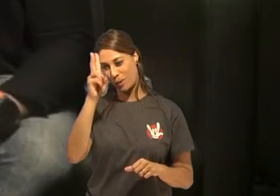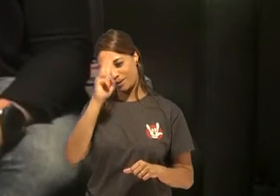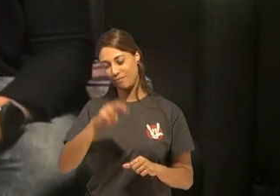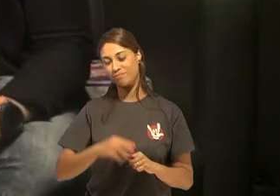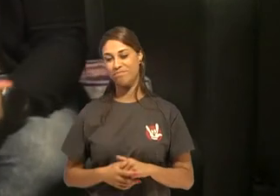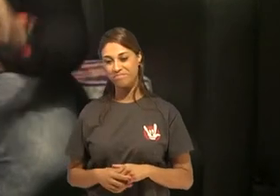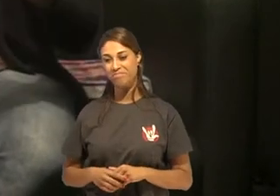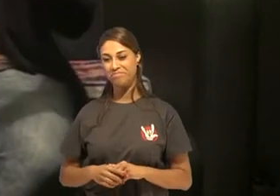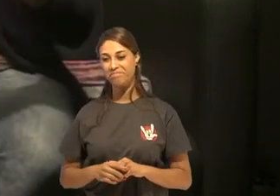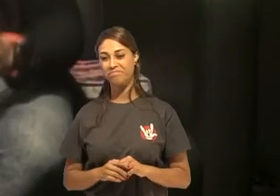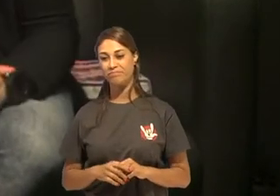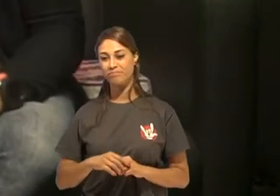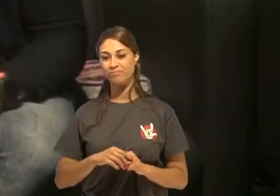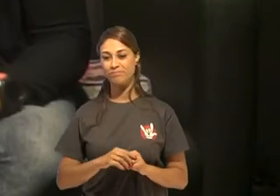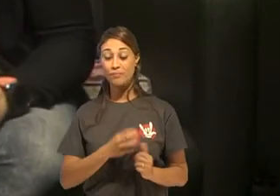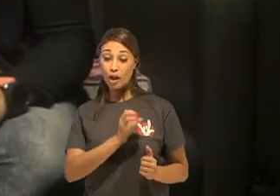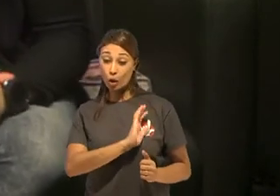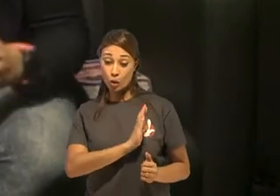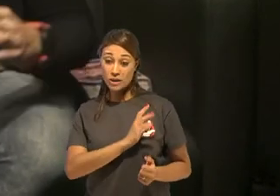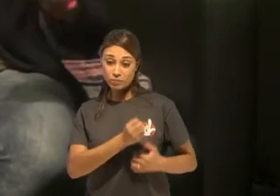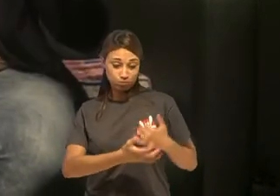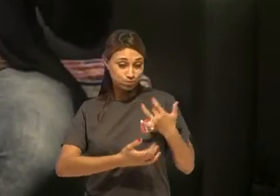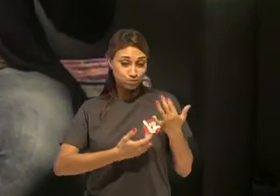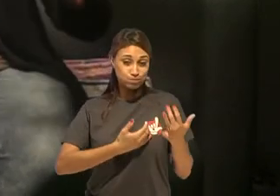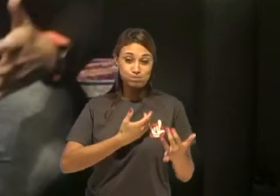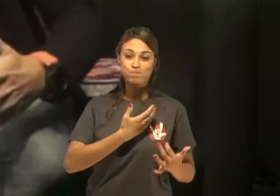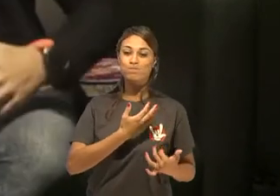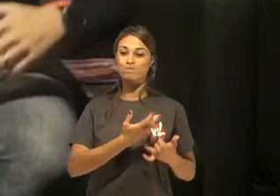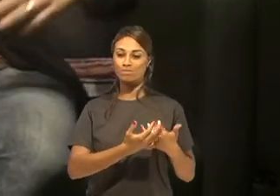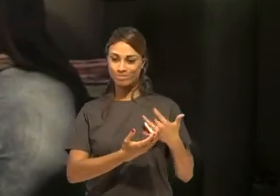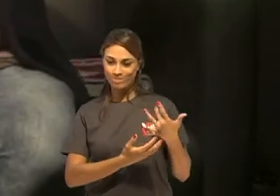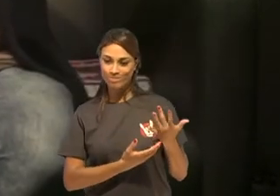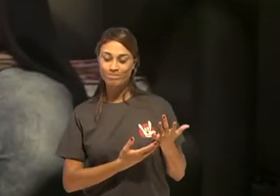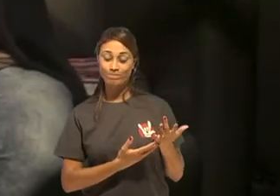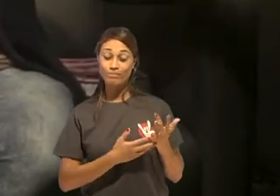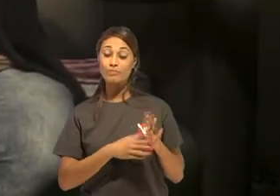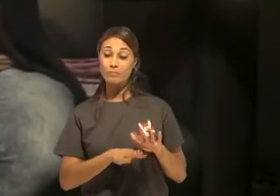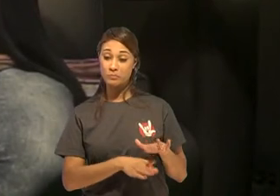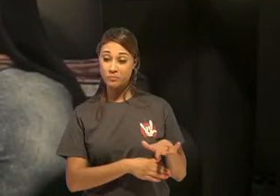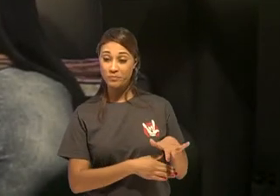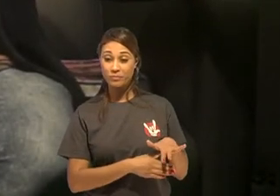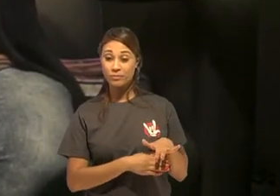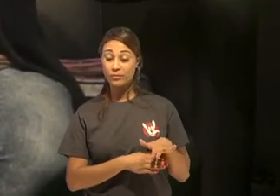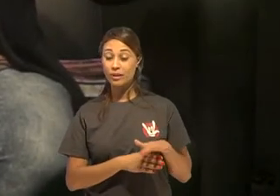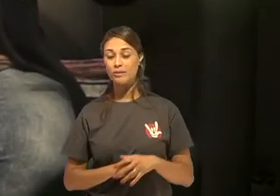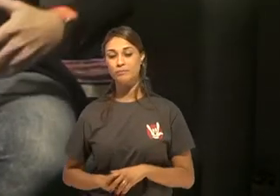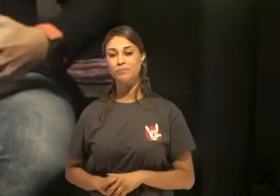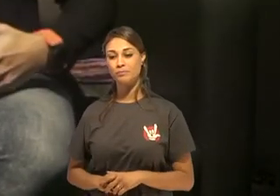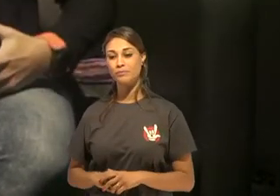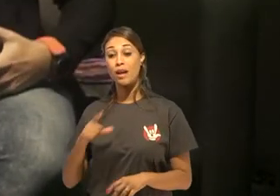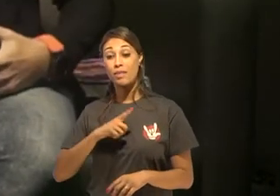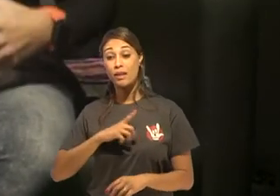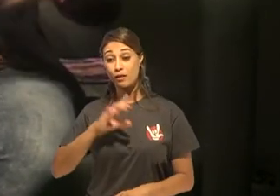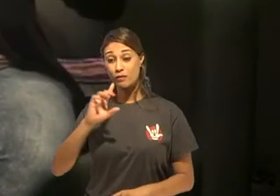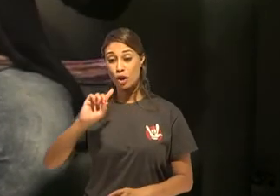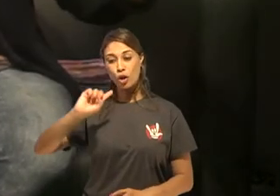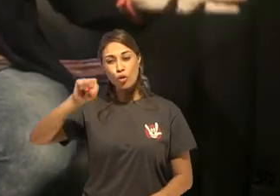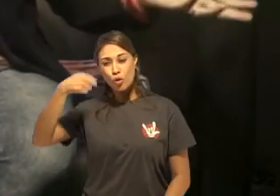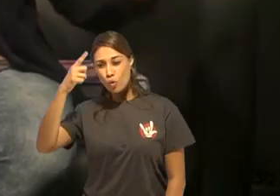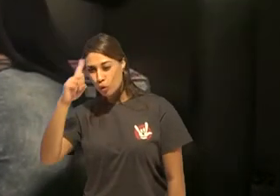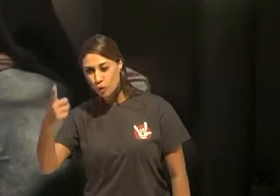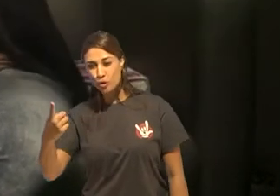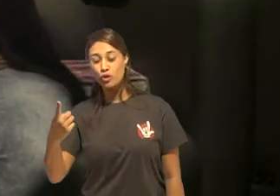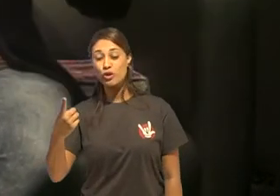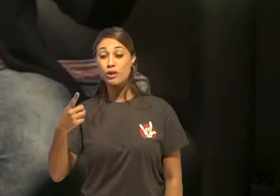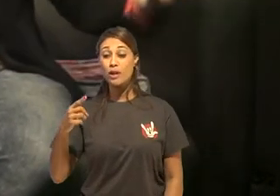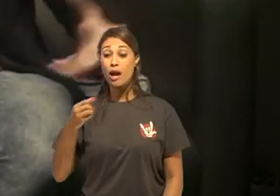entre nós. Mas o acampamento começou assim. Então, no dia seguinte, tinha uma mãe que ficou preocupada com a filha, porque a energia acabou,